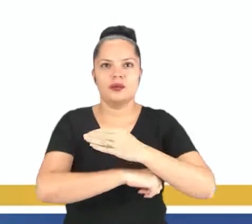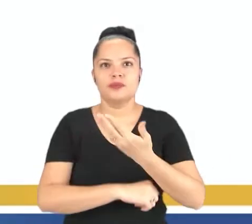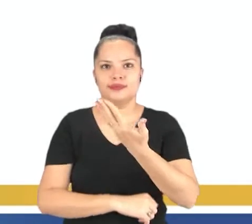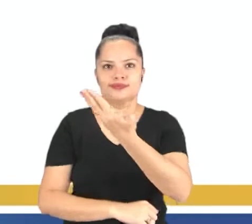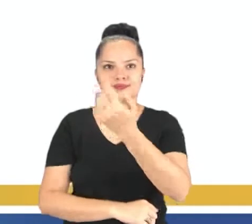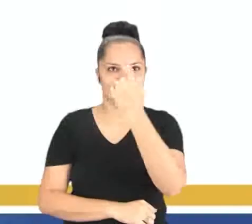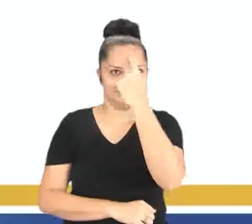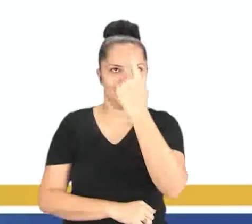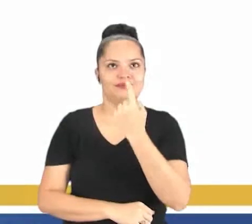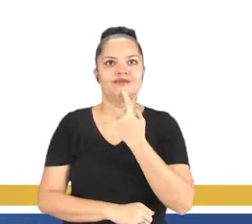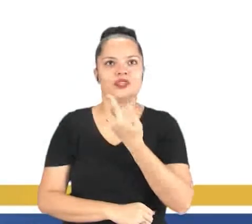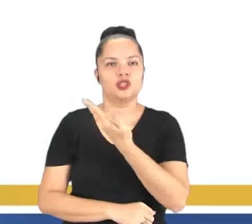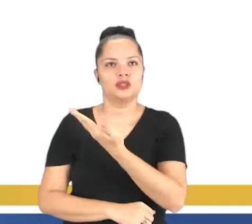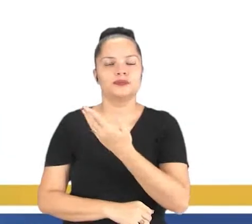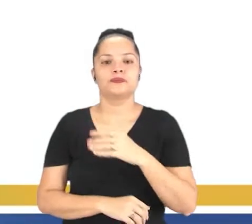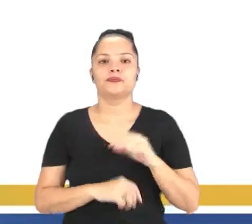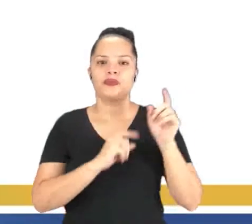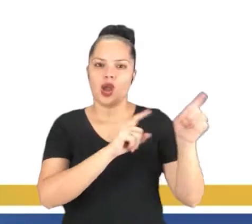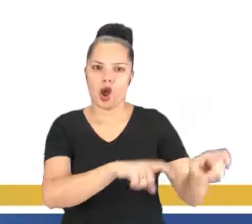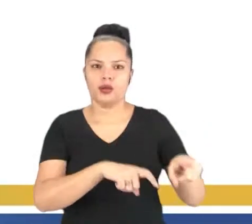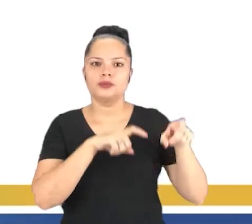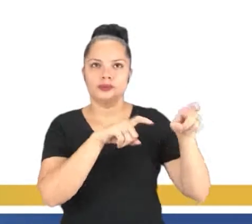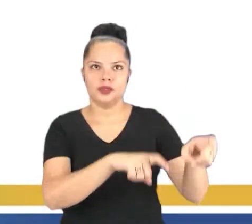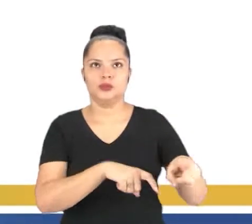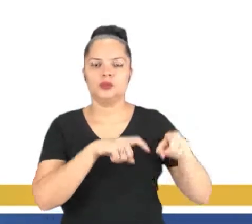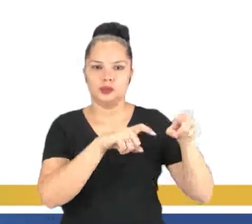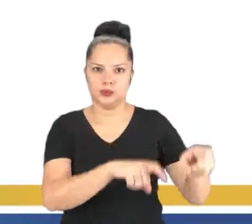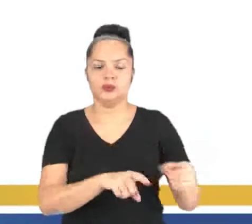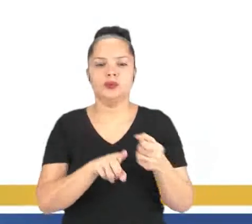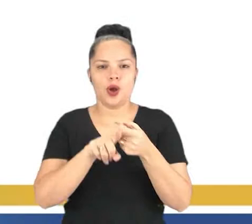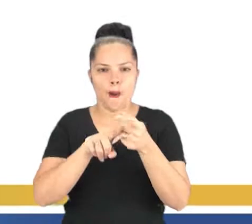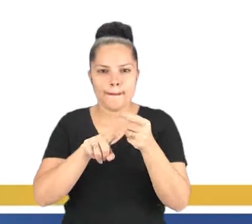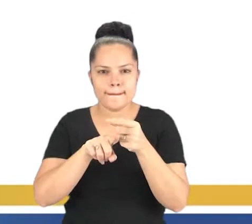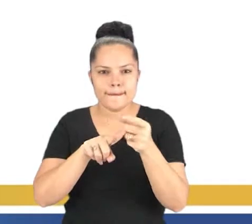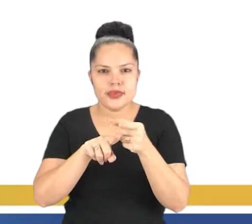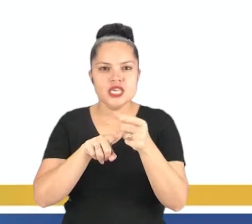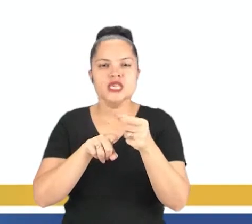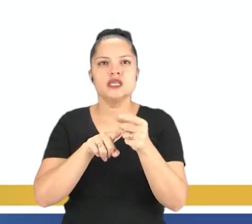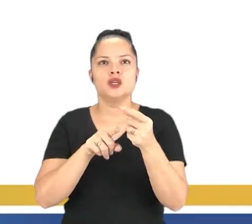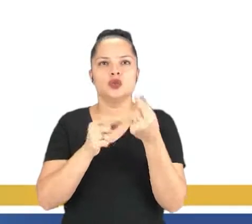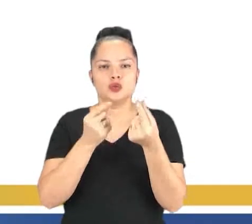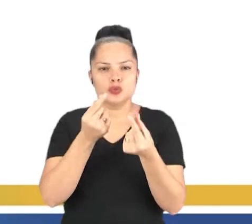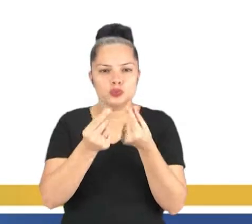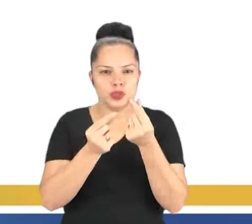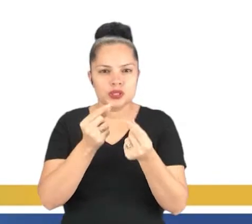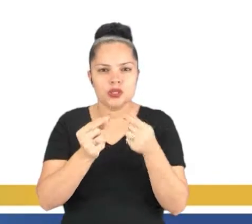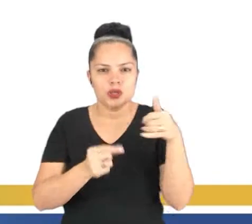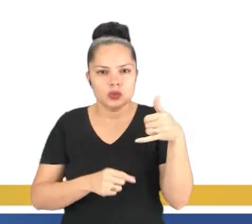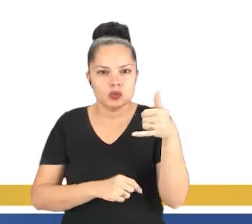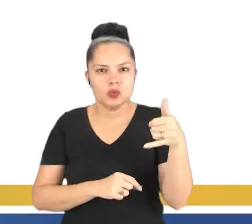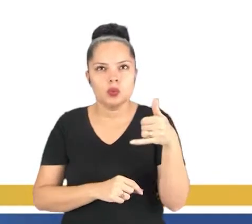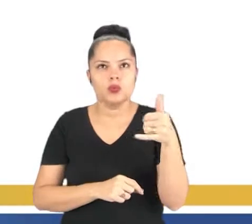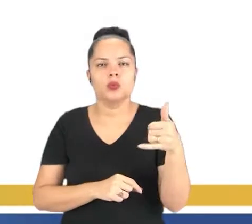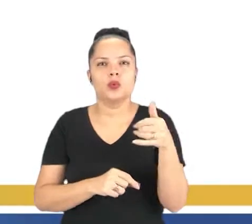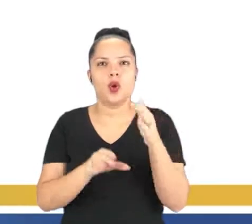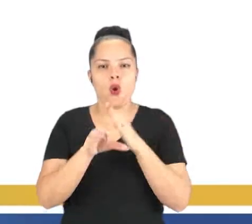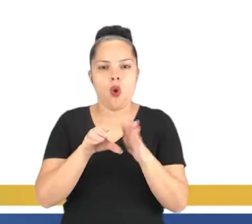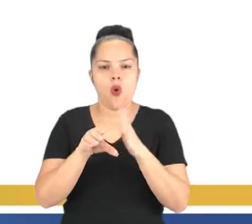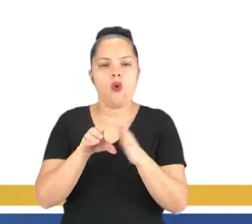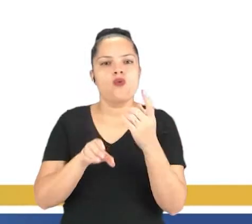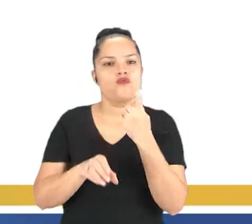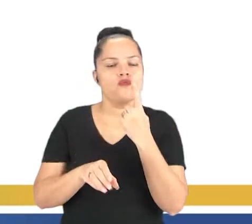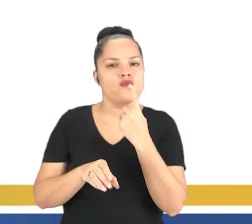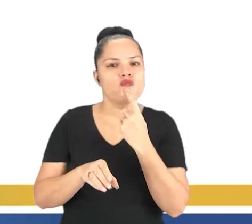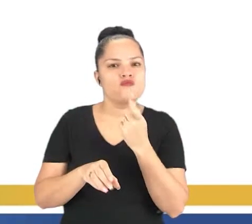essa imagem tá é agricultura nela composta por milho grãos oleaginosos tomate